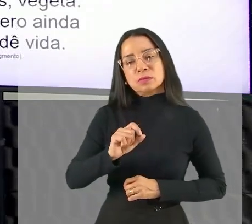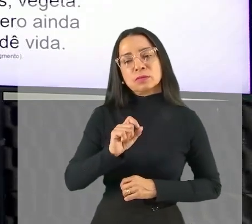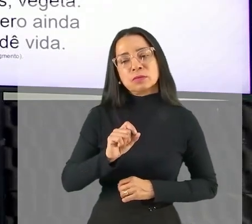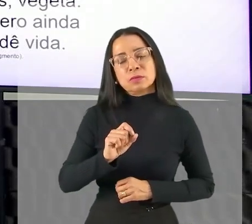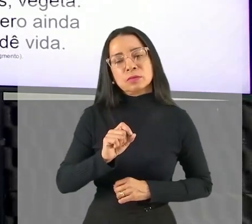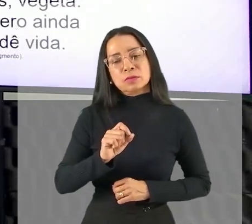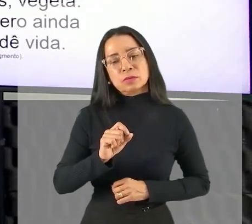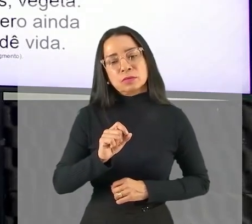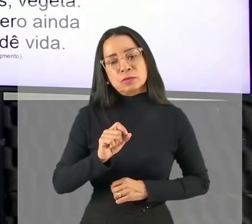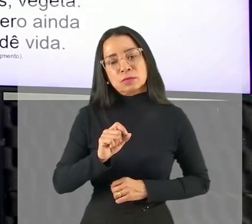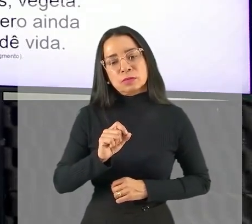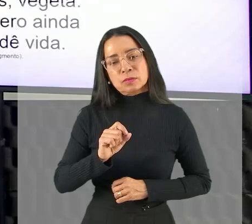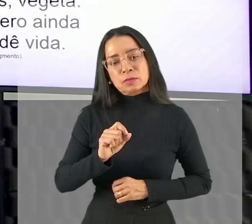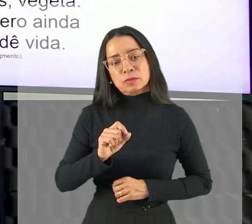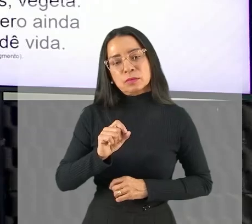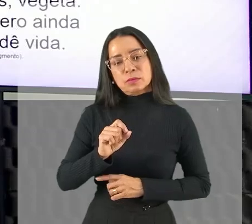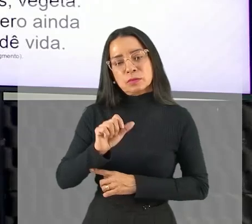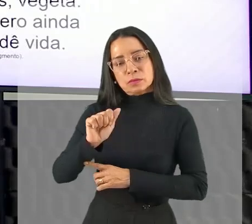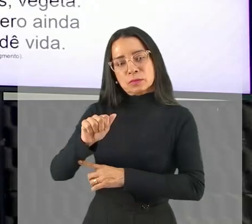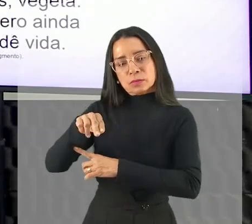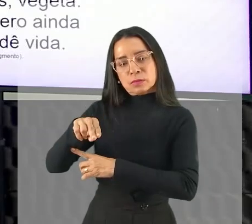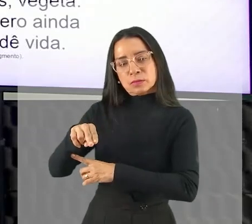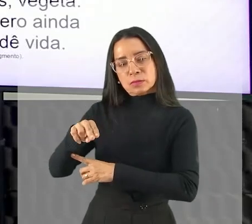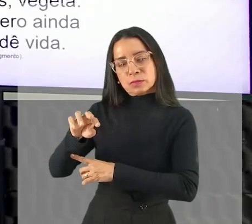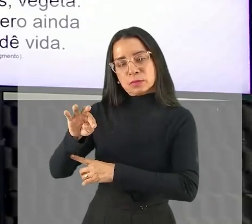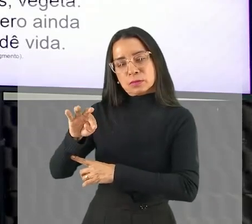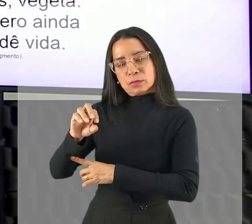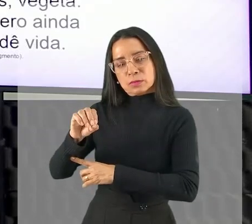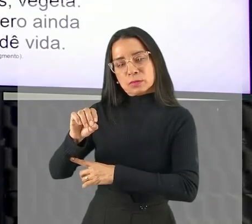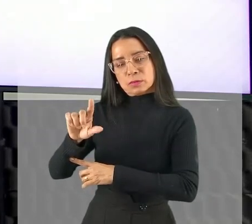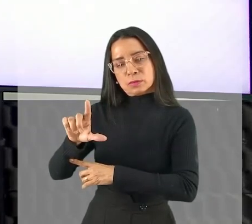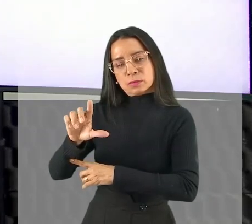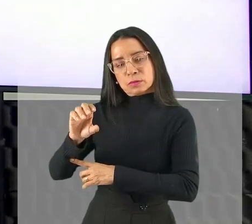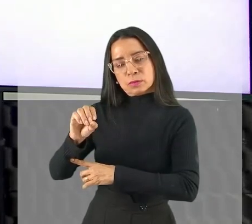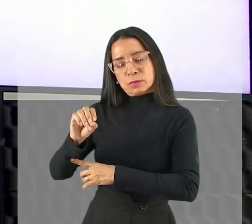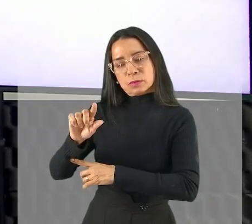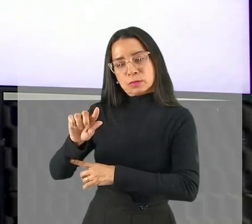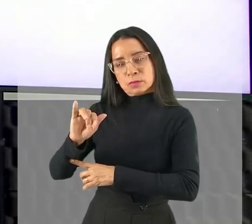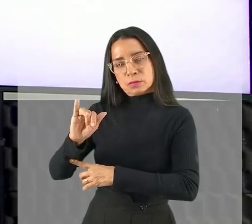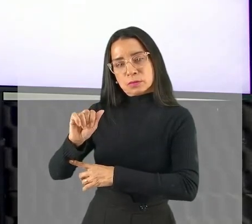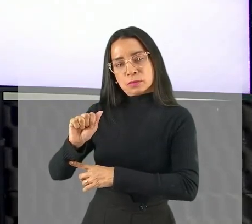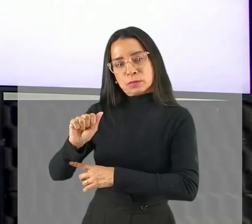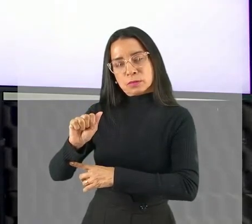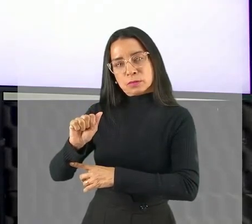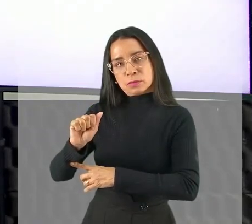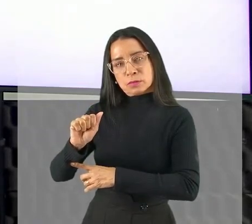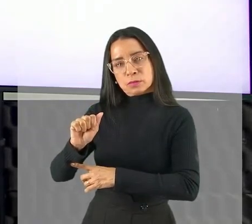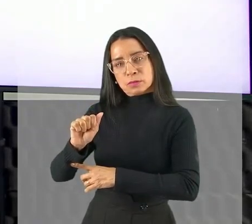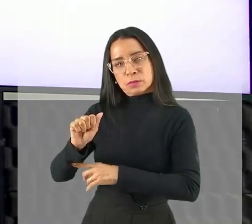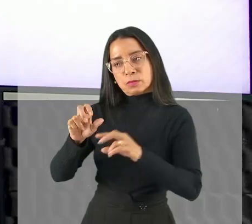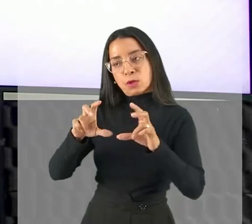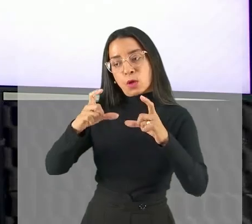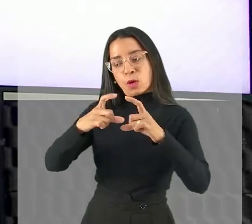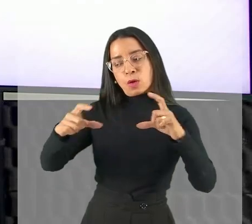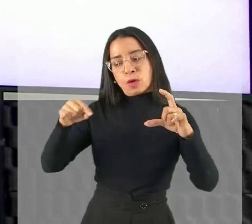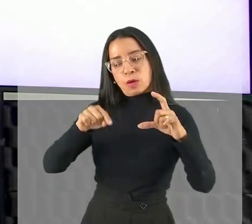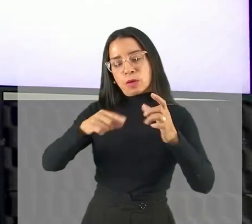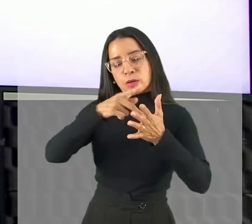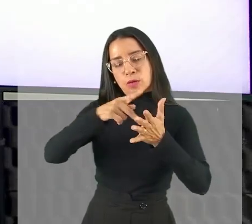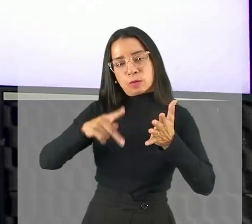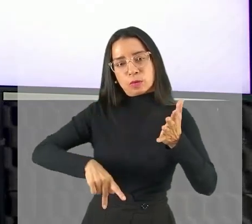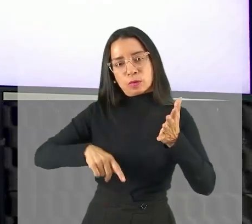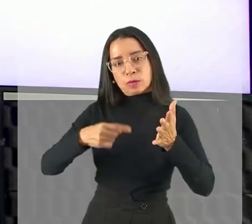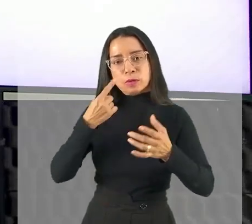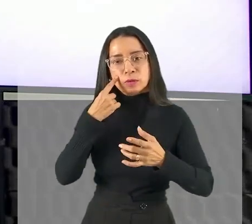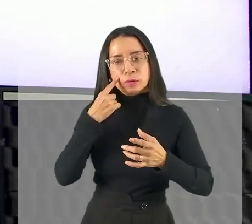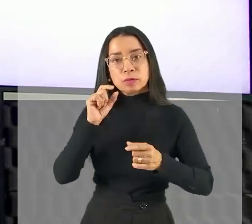né, da parte da antologia, o trecho do poema, né? E aí a gente vai ver o que é que o autor está destacando referente